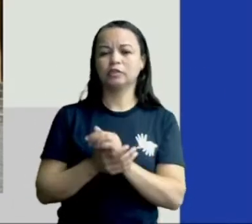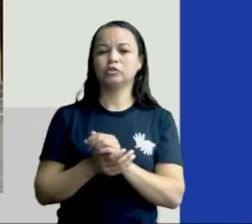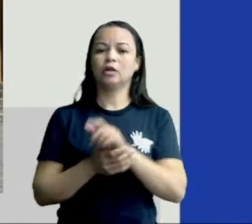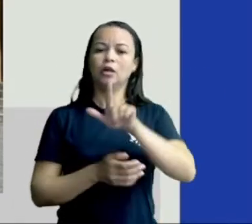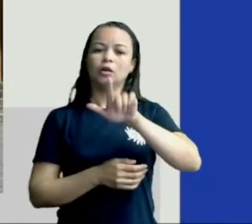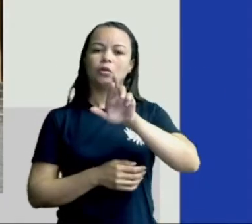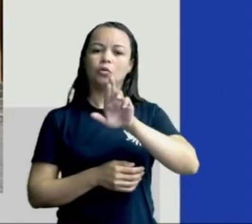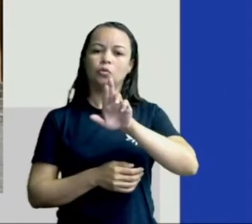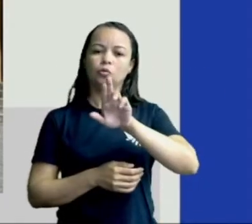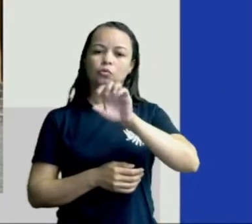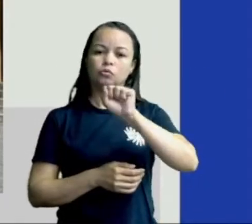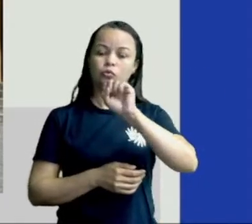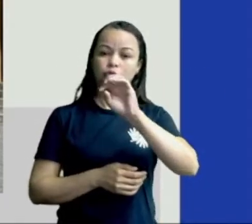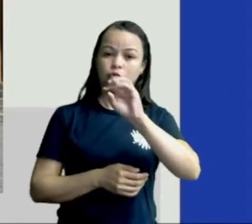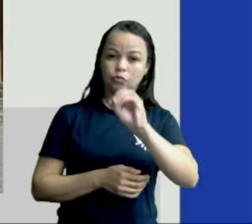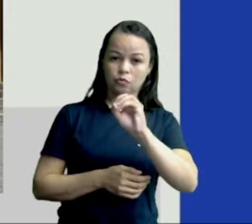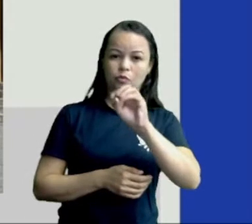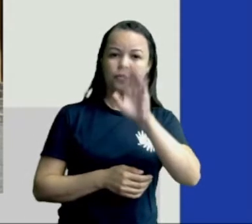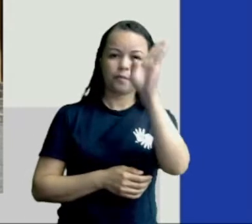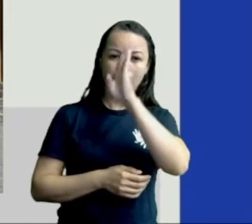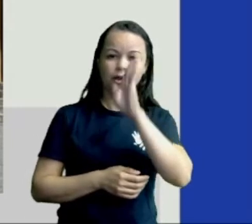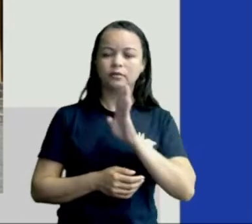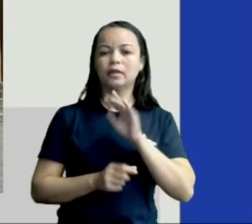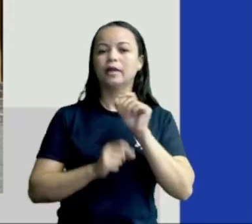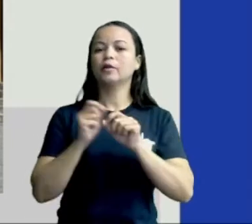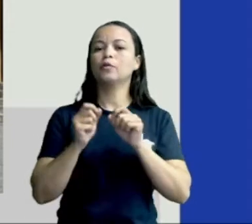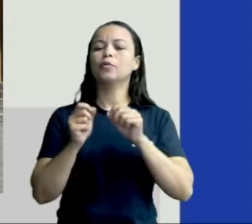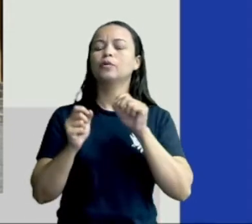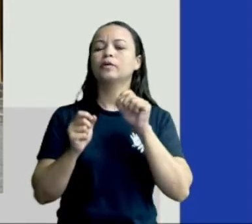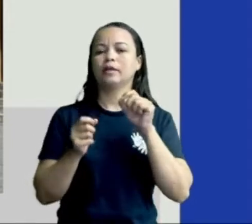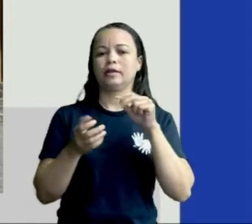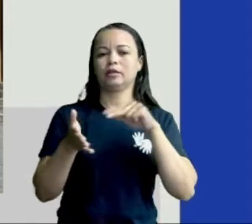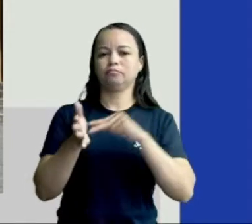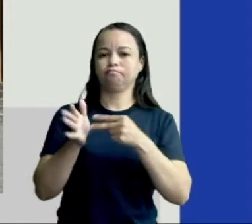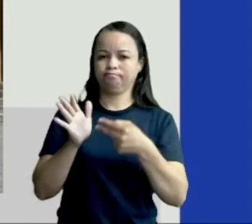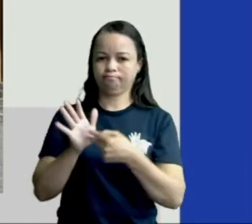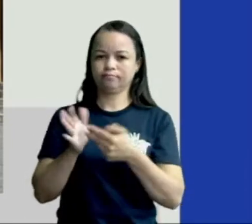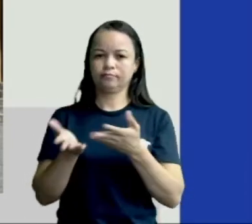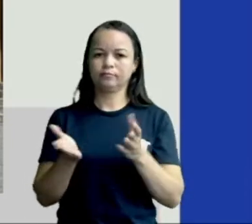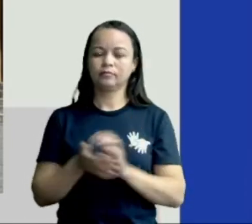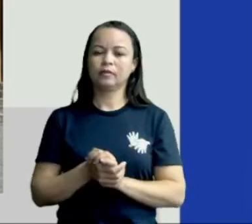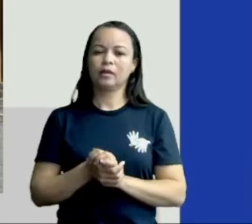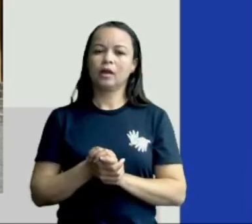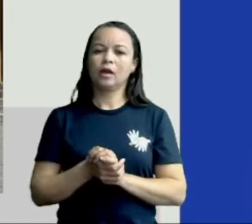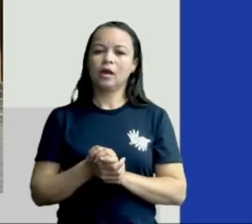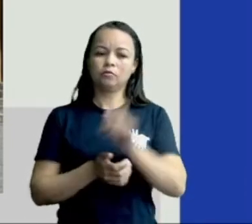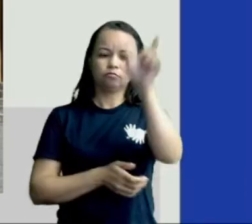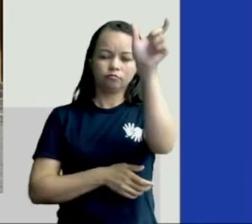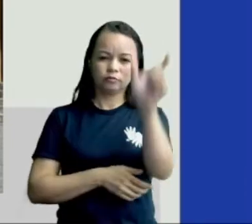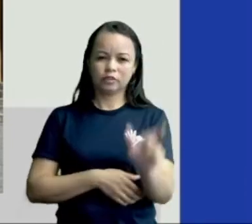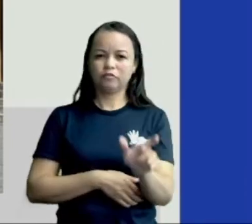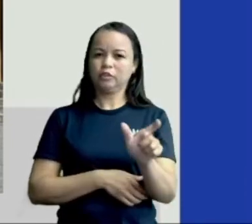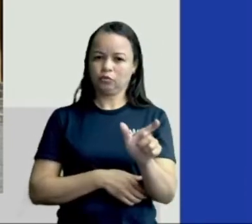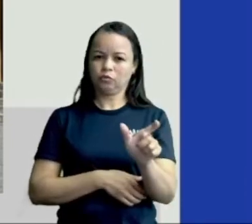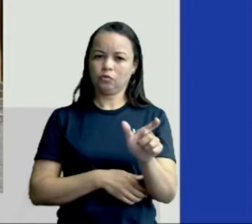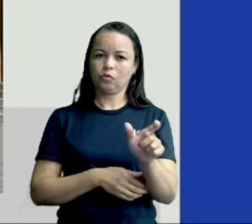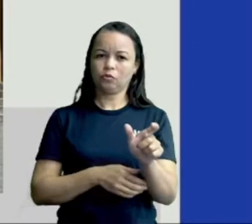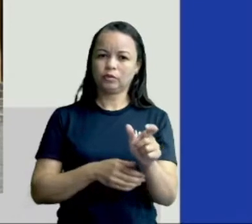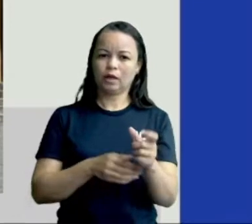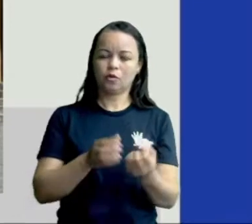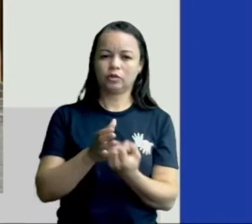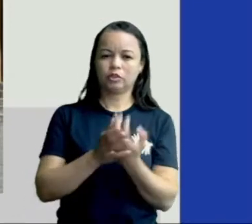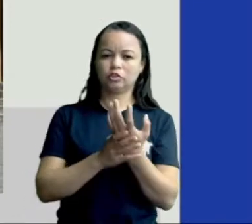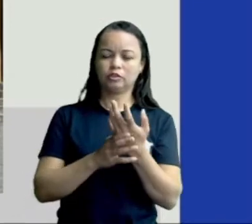nova para vocês, eu trouxe aqui o significado. Ó. Luso-brasileiro é um indivíduo cuja origem deriva